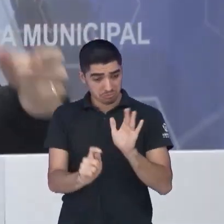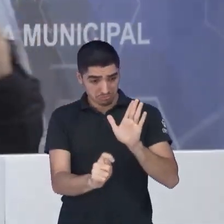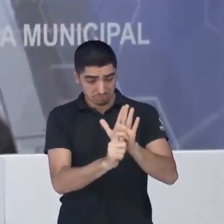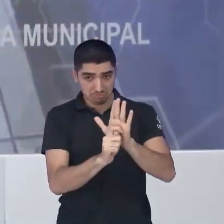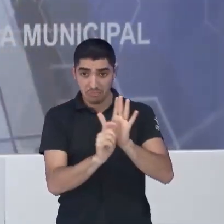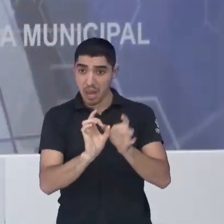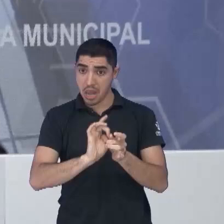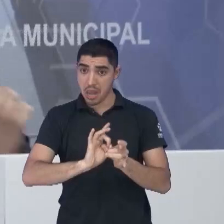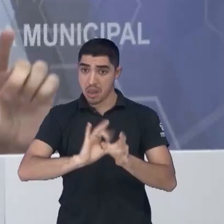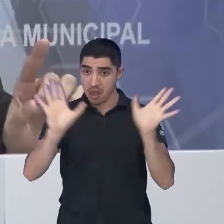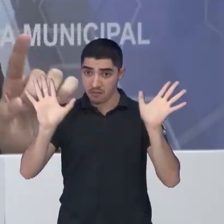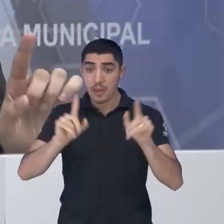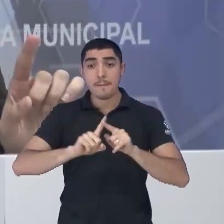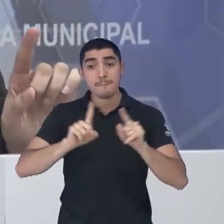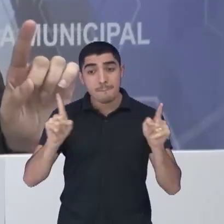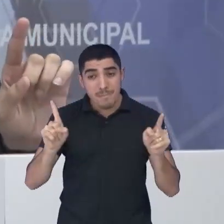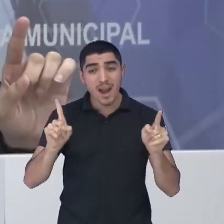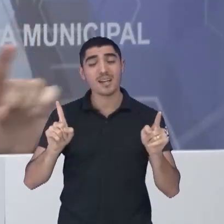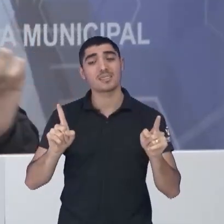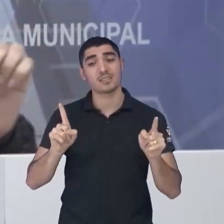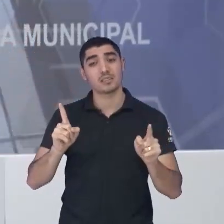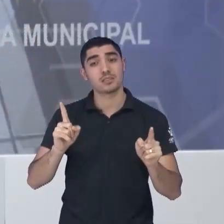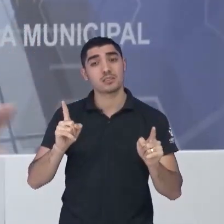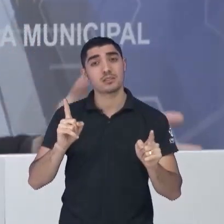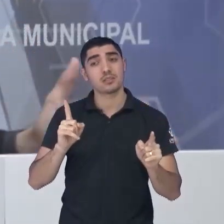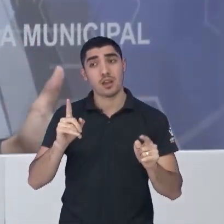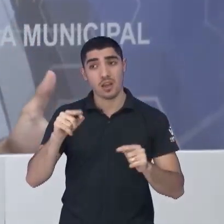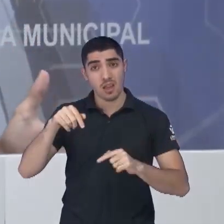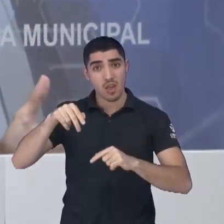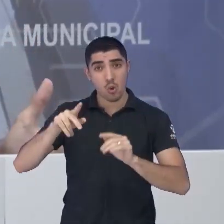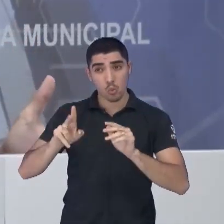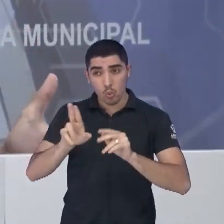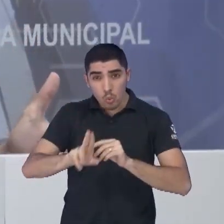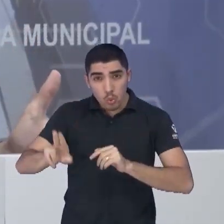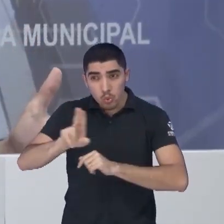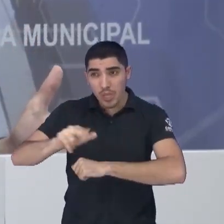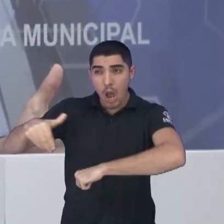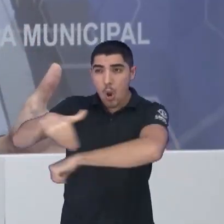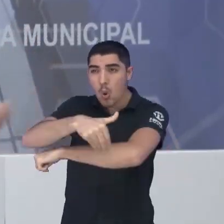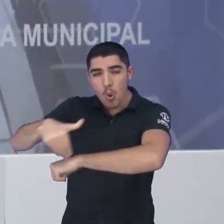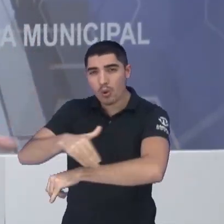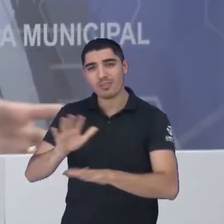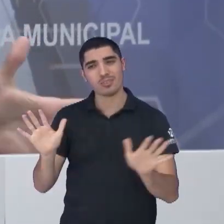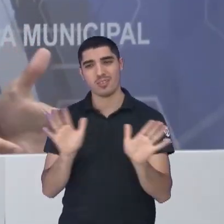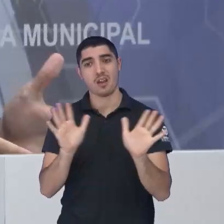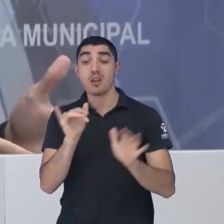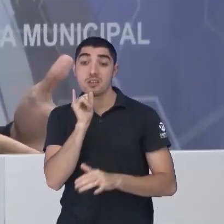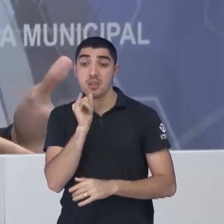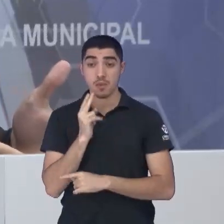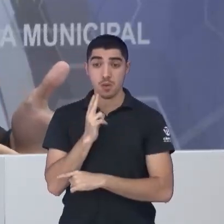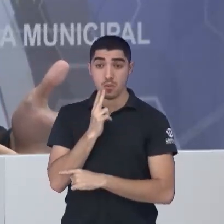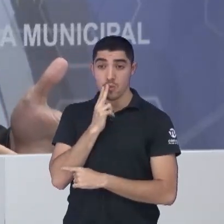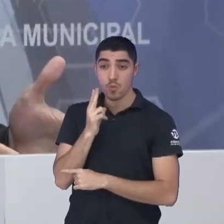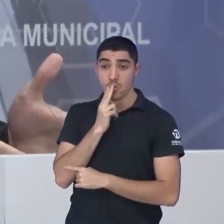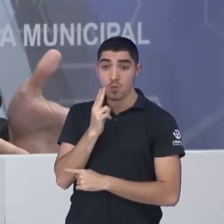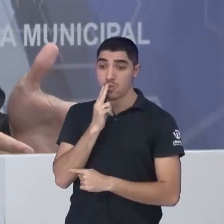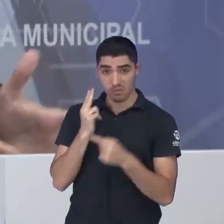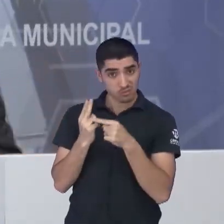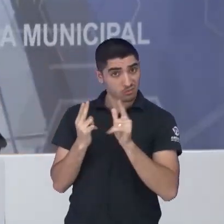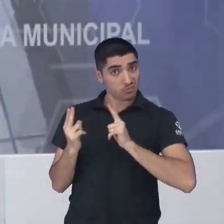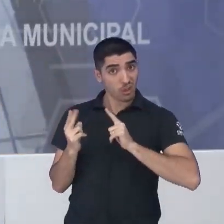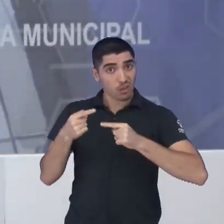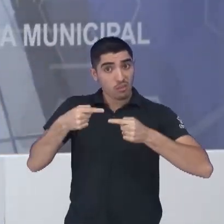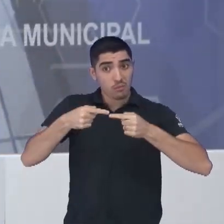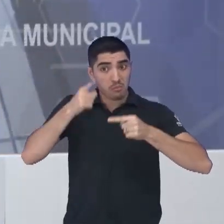eu defenderia que não poderia o consumo dela em qualquer espaço público. O cigarro não tem essa restrição?